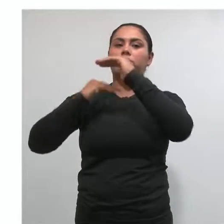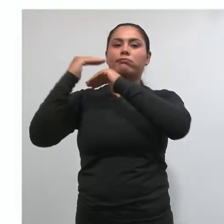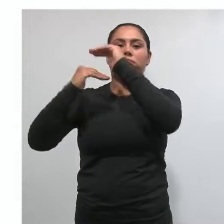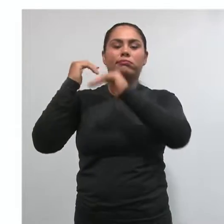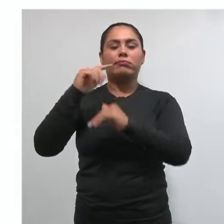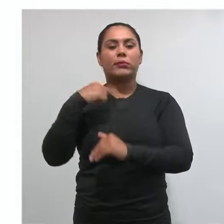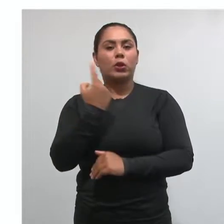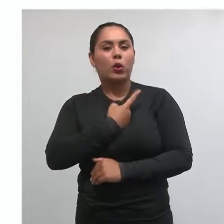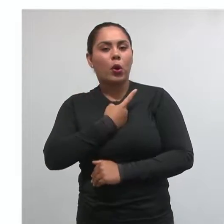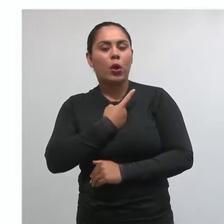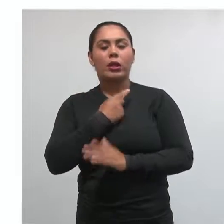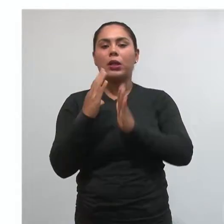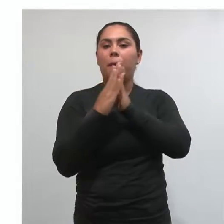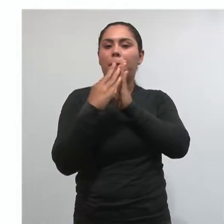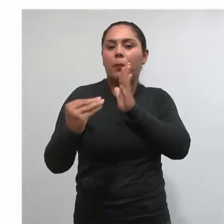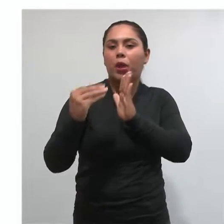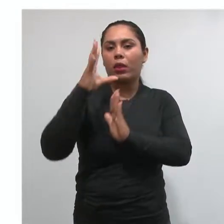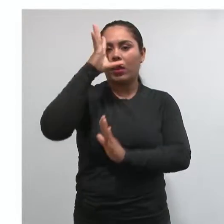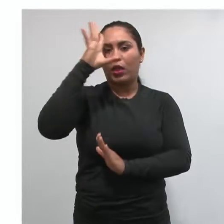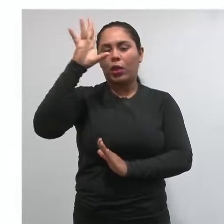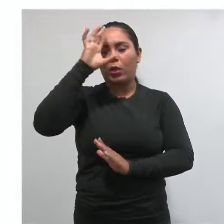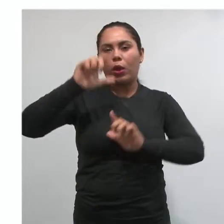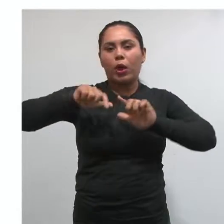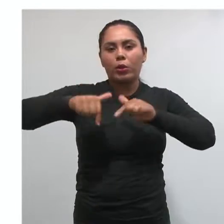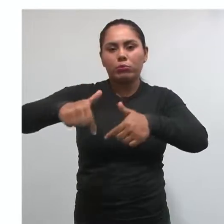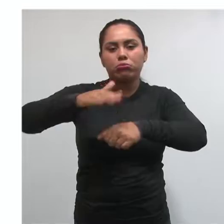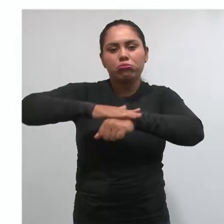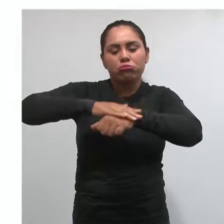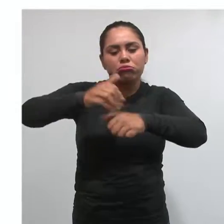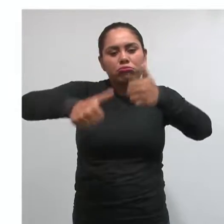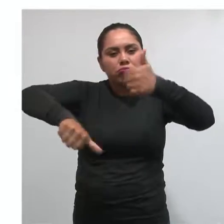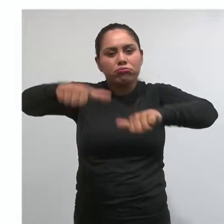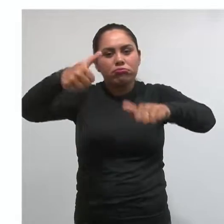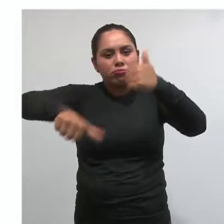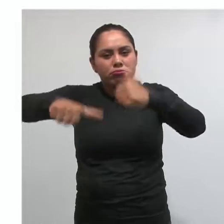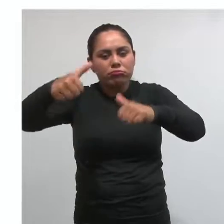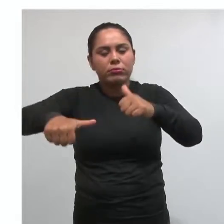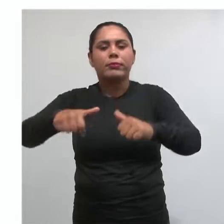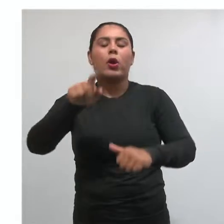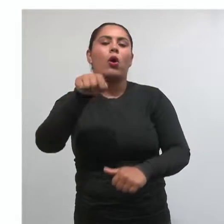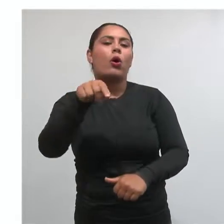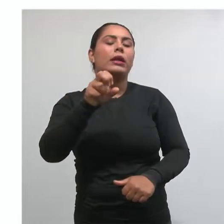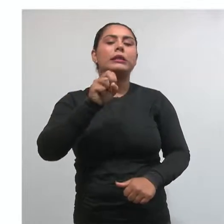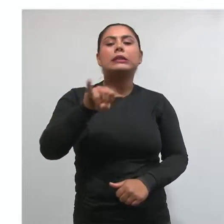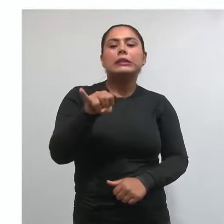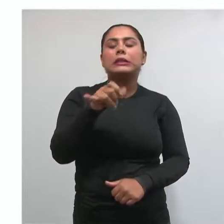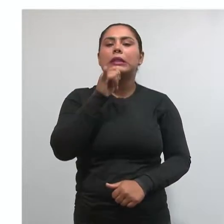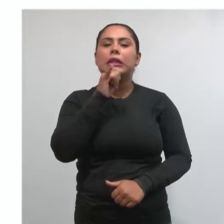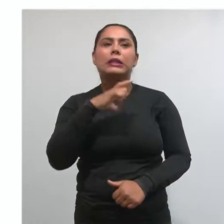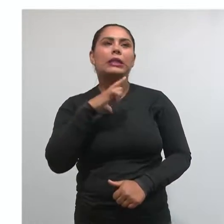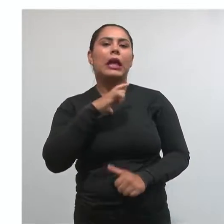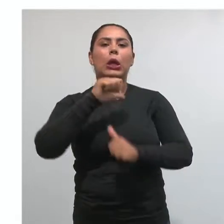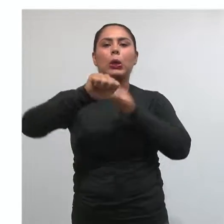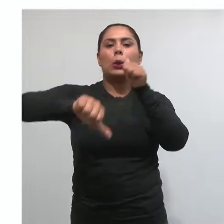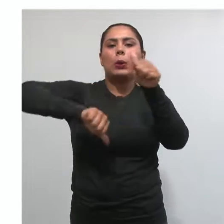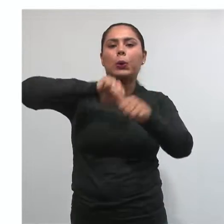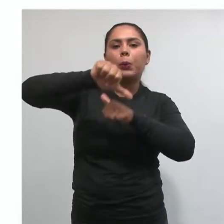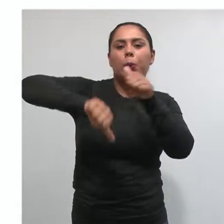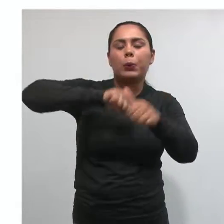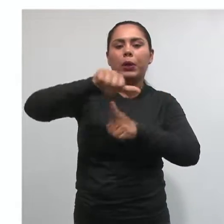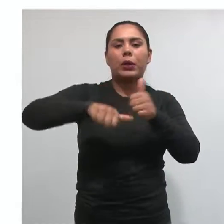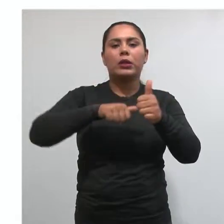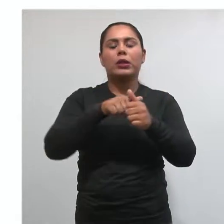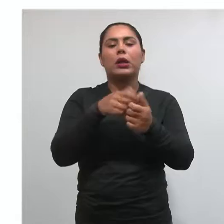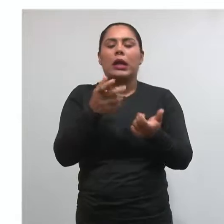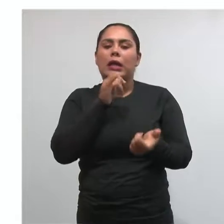gente nos modelos teóricos e nas abordagens analíticas a respeito da política. Ora, se eu tenho uma mudança na concepção